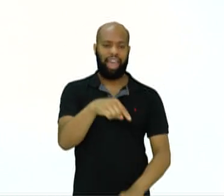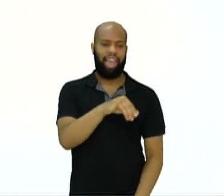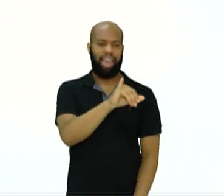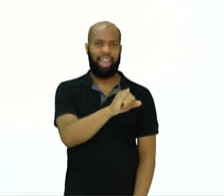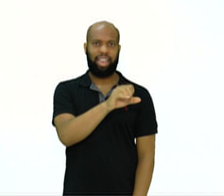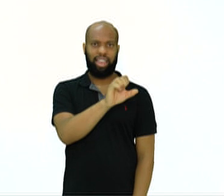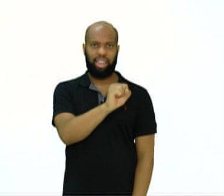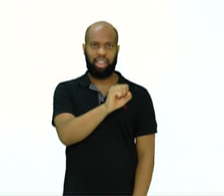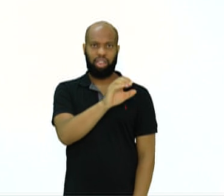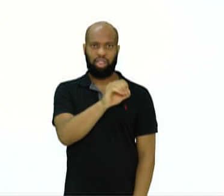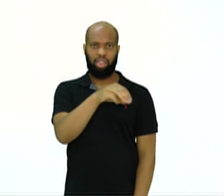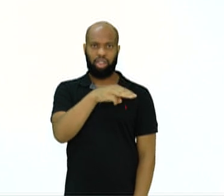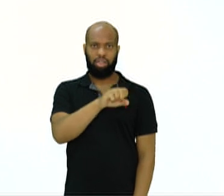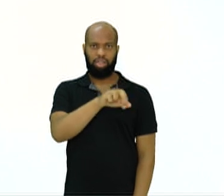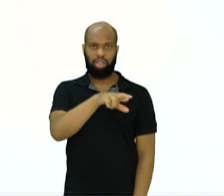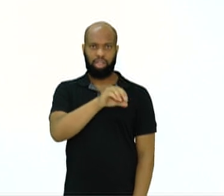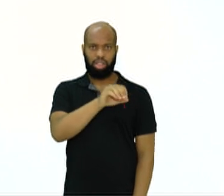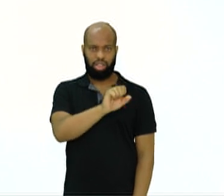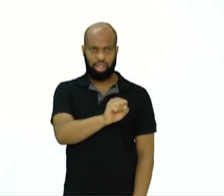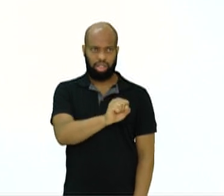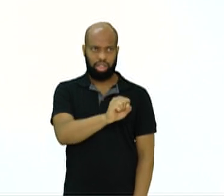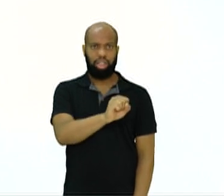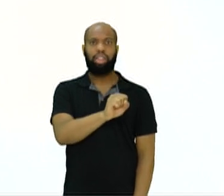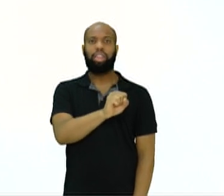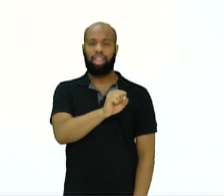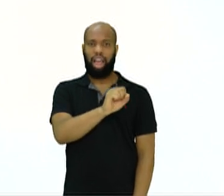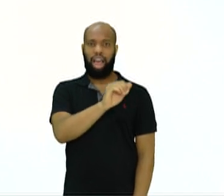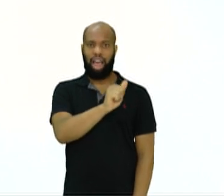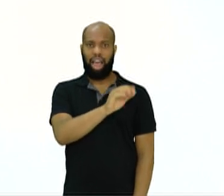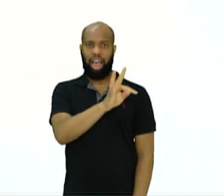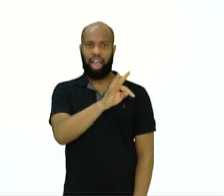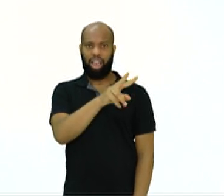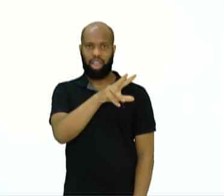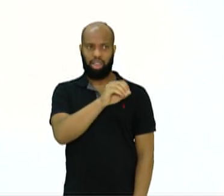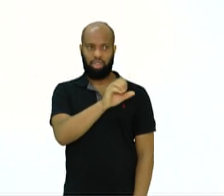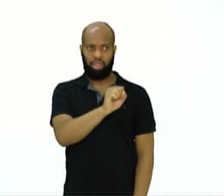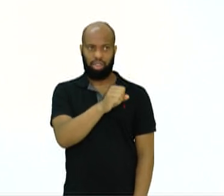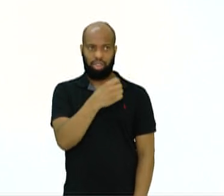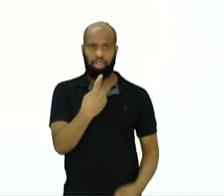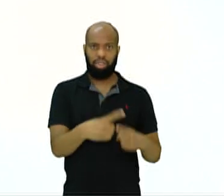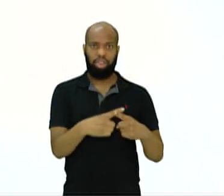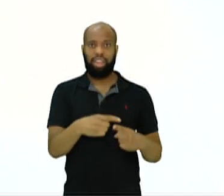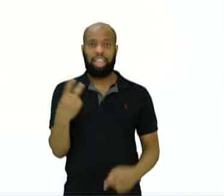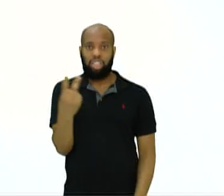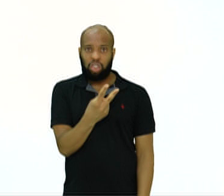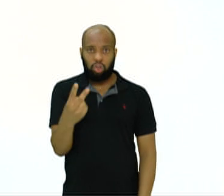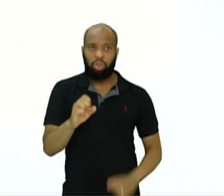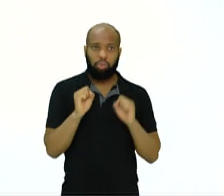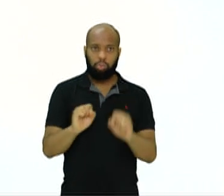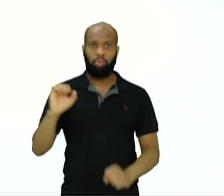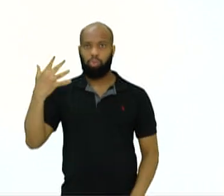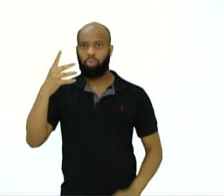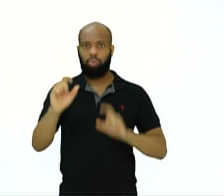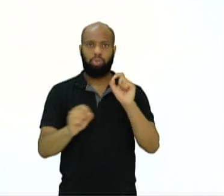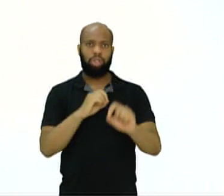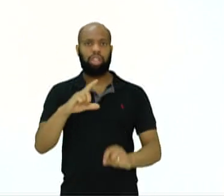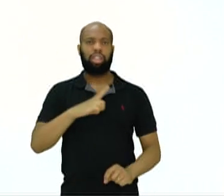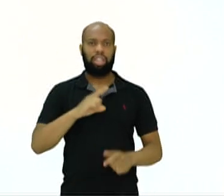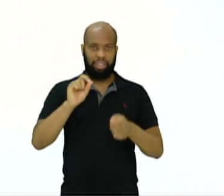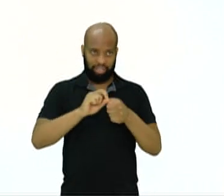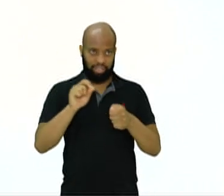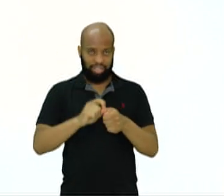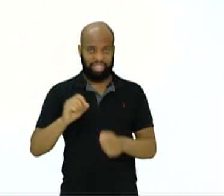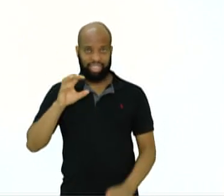ativos. E esses 2 isômeros, a formação desses 2 isômeros, pode acontecer que a